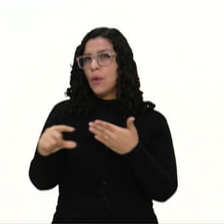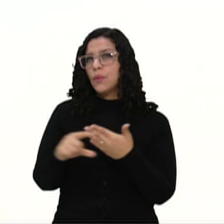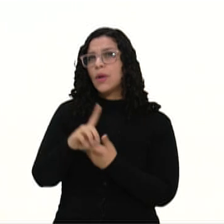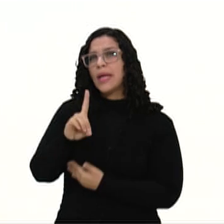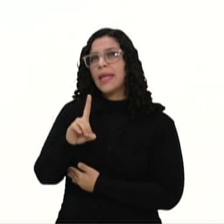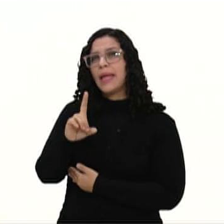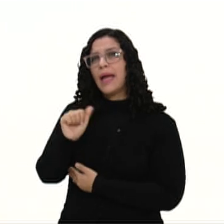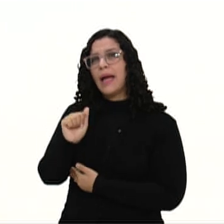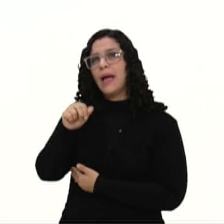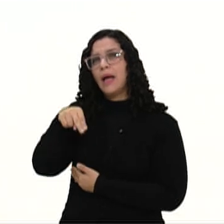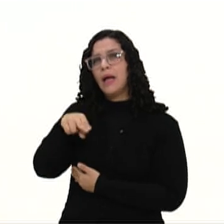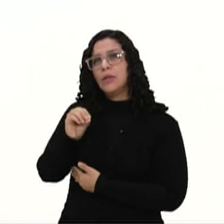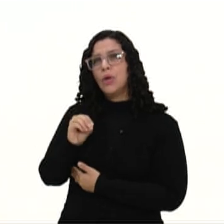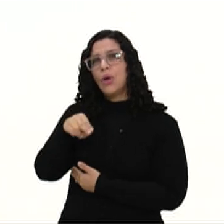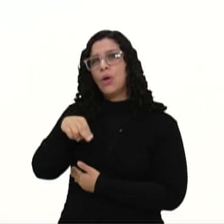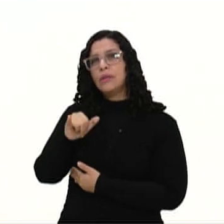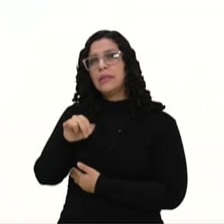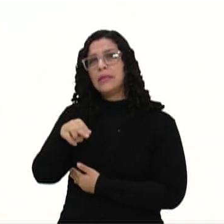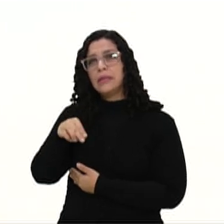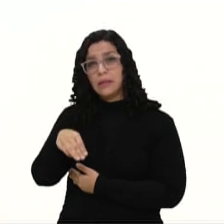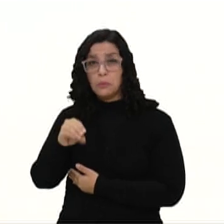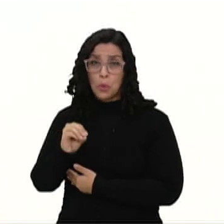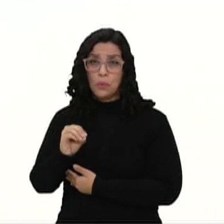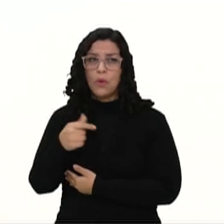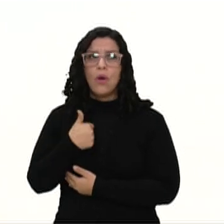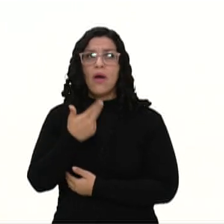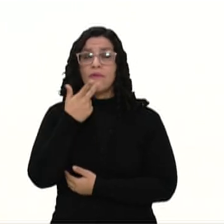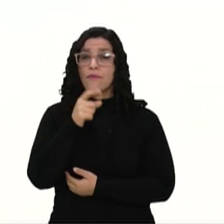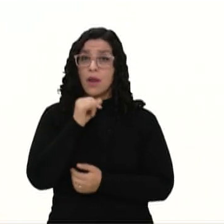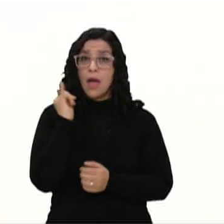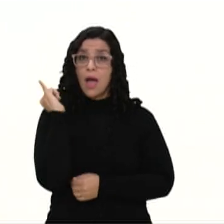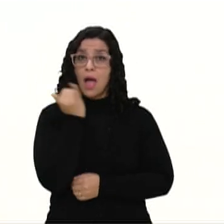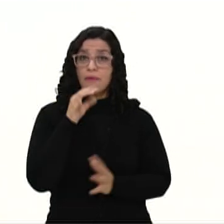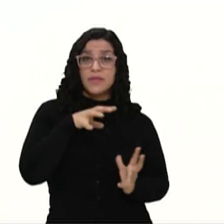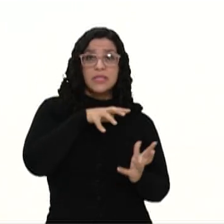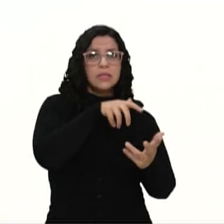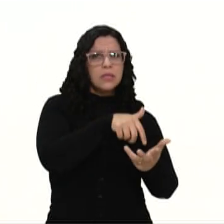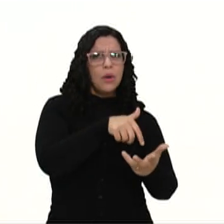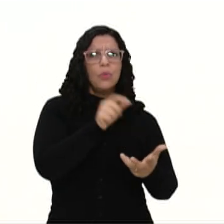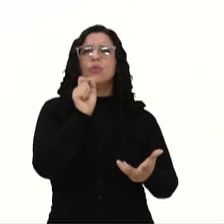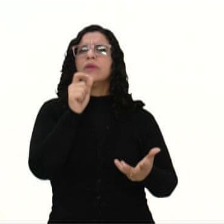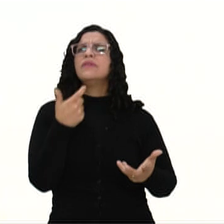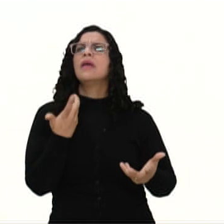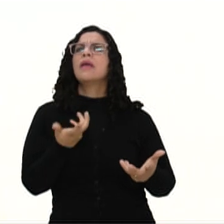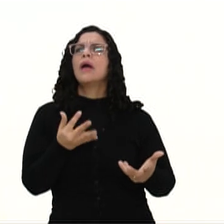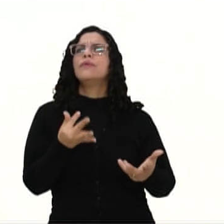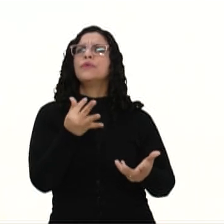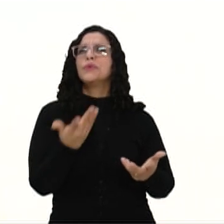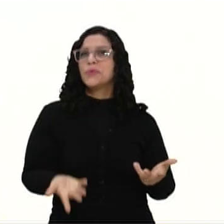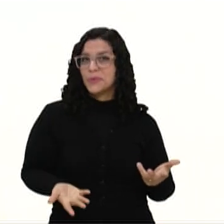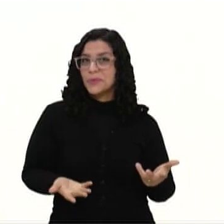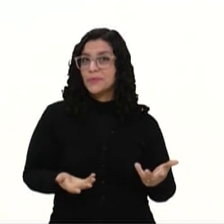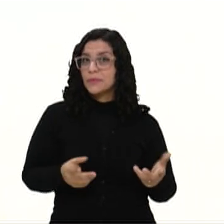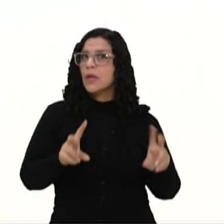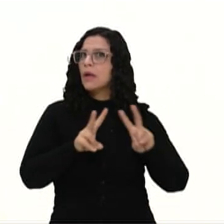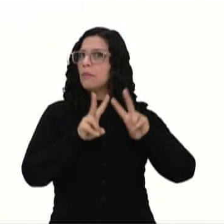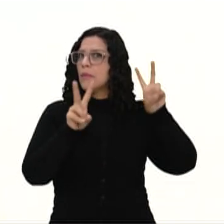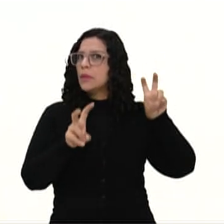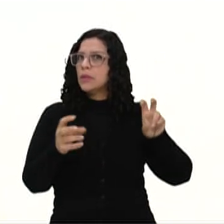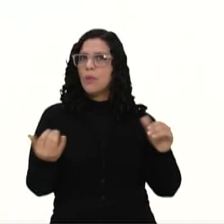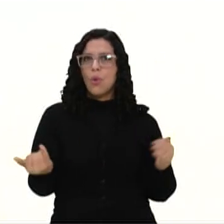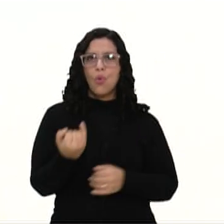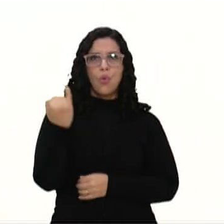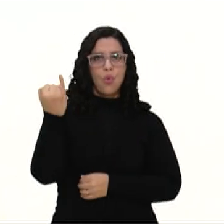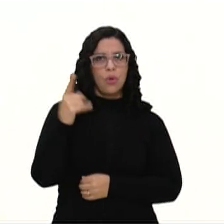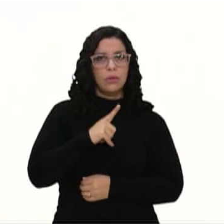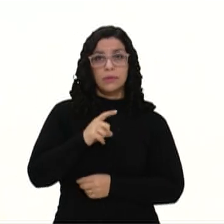é anônimo. Veja comigo: diga ao mundo o que pretende. Uma frase de impacto, né? E